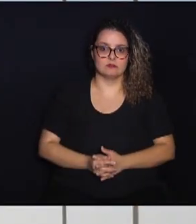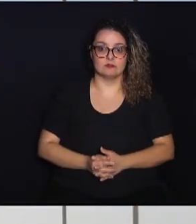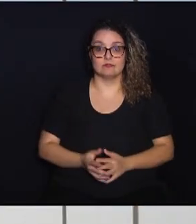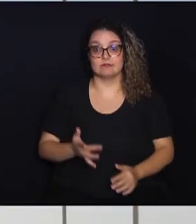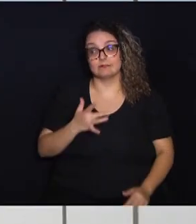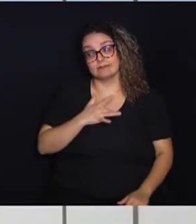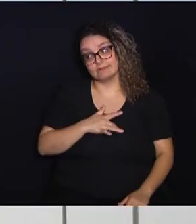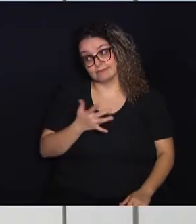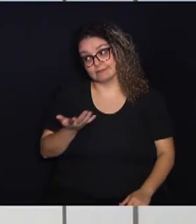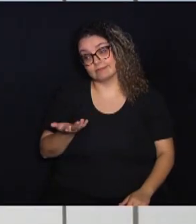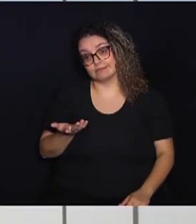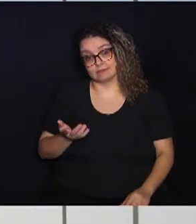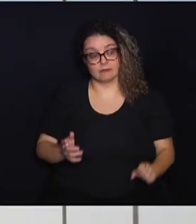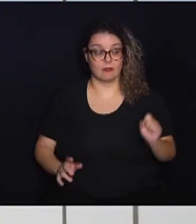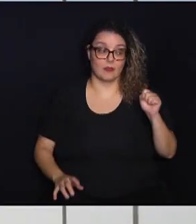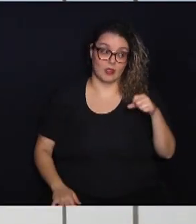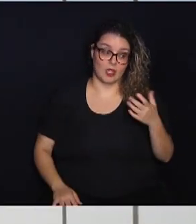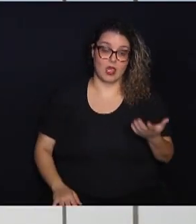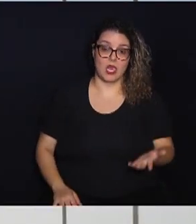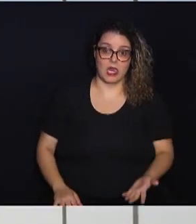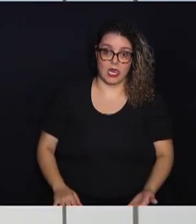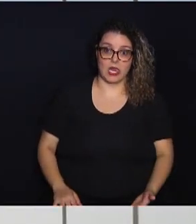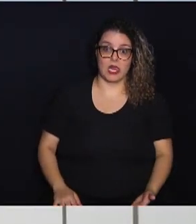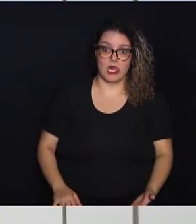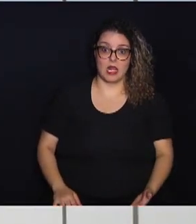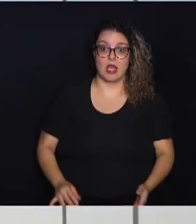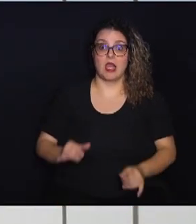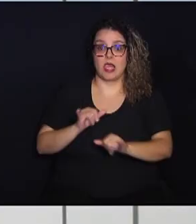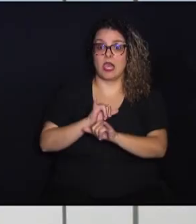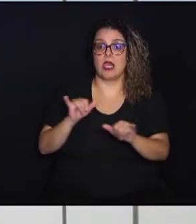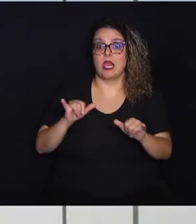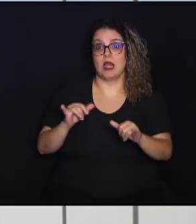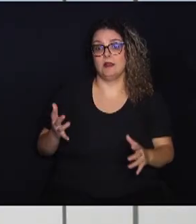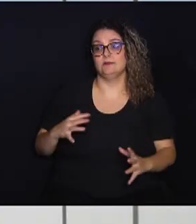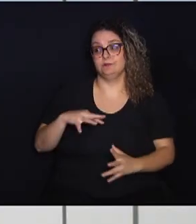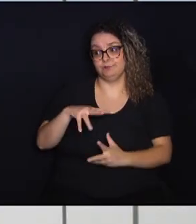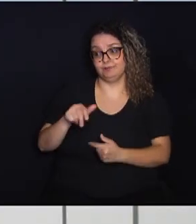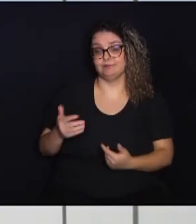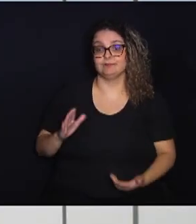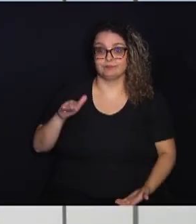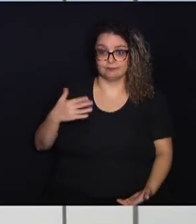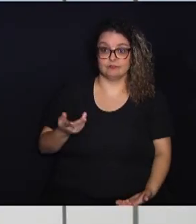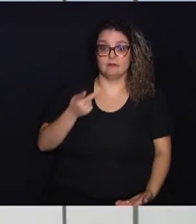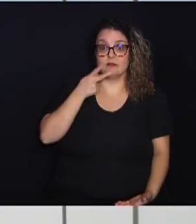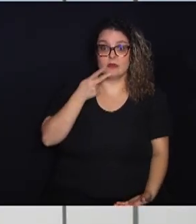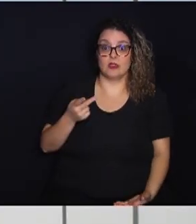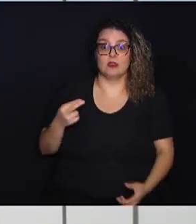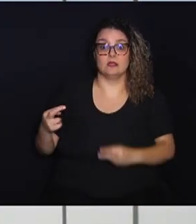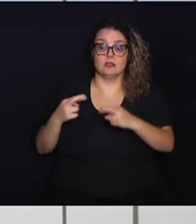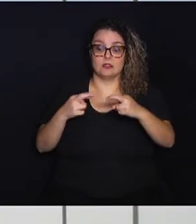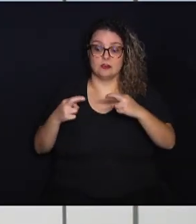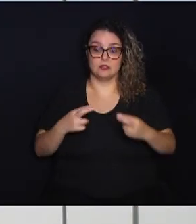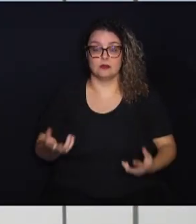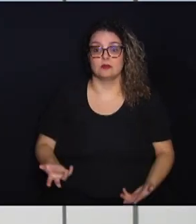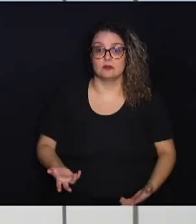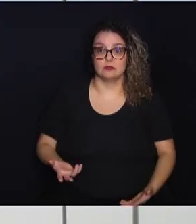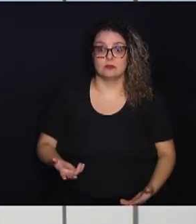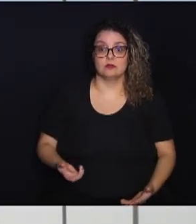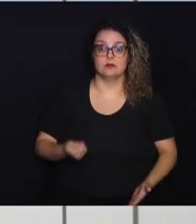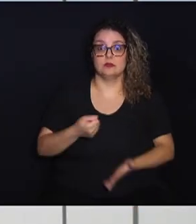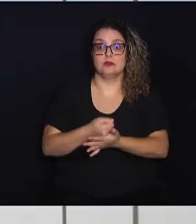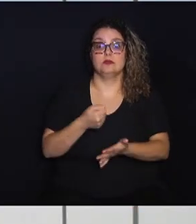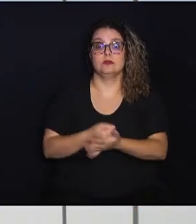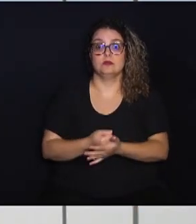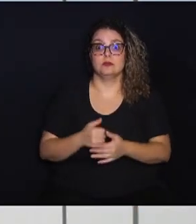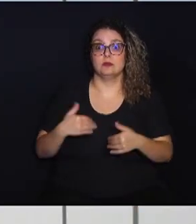né? Porque que mensagem a gente está mandando para o mundo a hora que a gente falar tem que verificar de uma maneira forçada qual